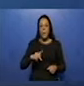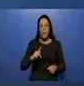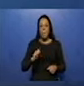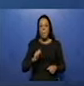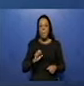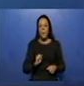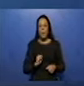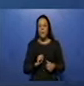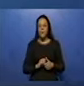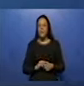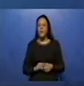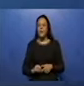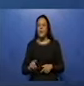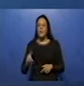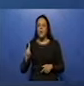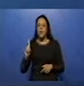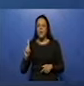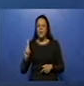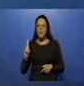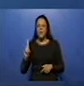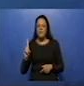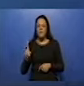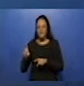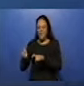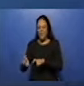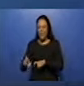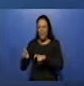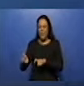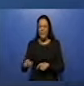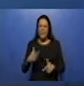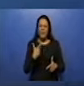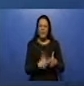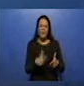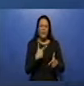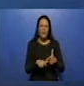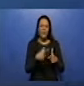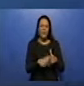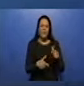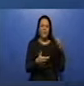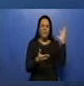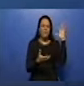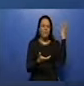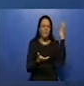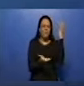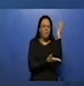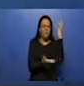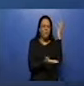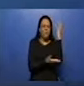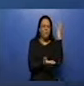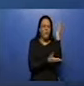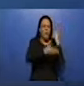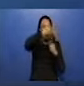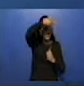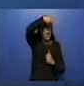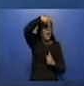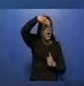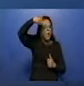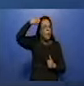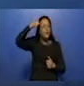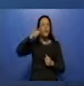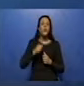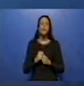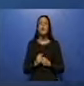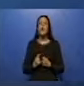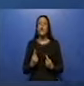Pecuária causa desmatamento na Amazônia. Qual a alternativa vocês avaliam